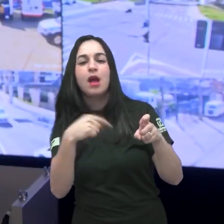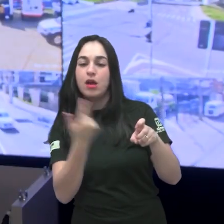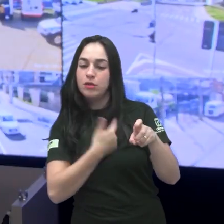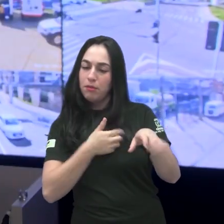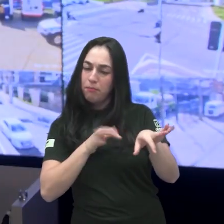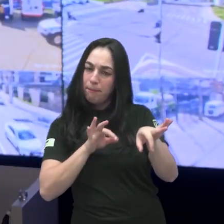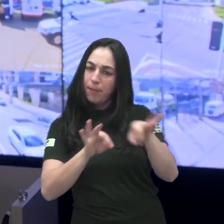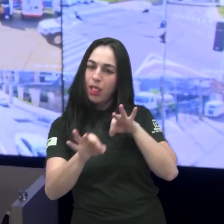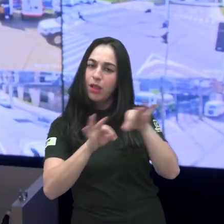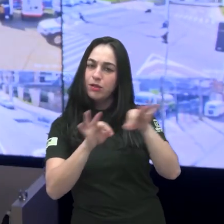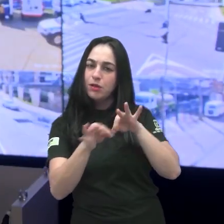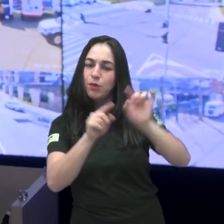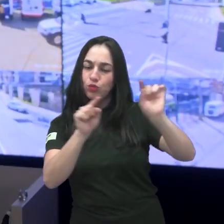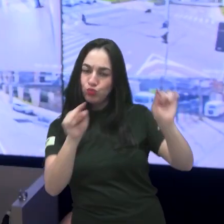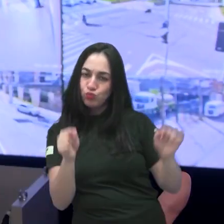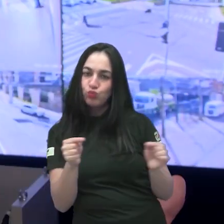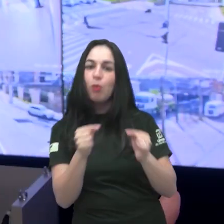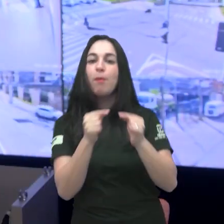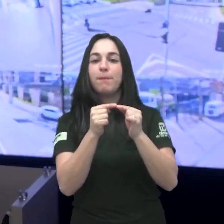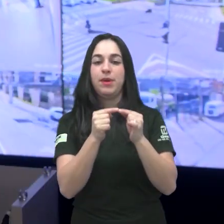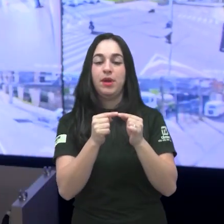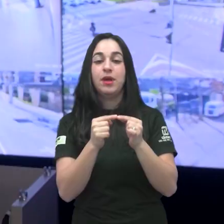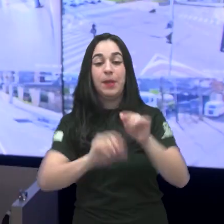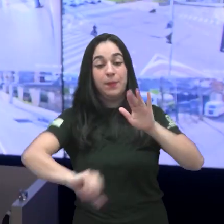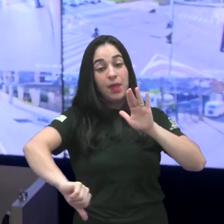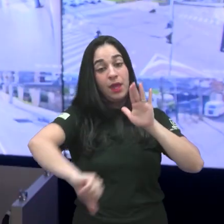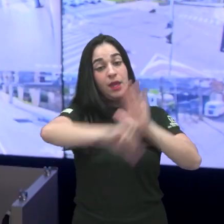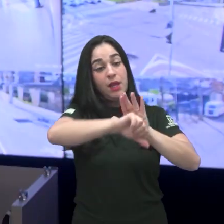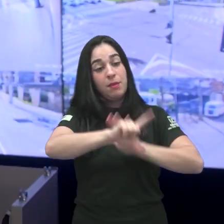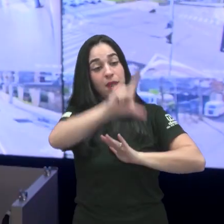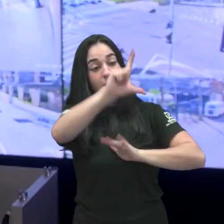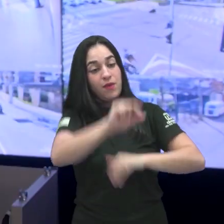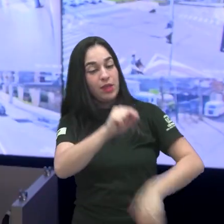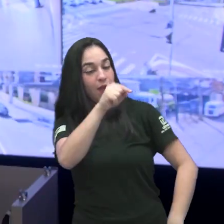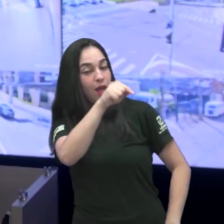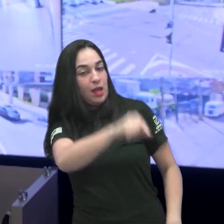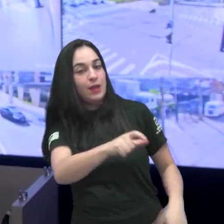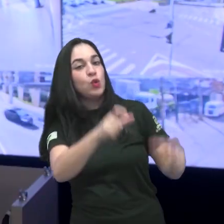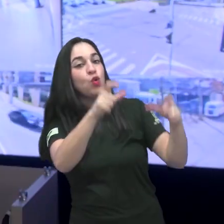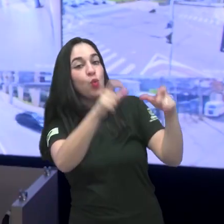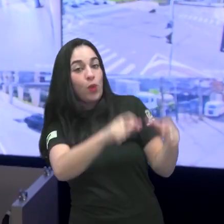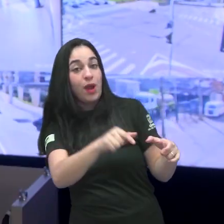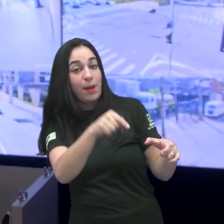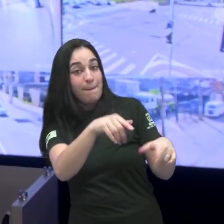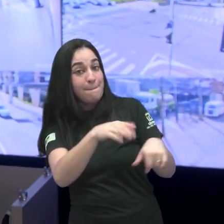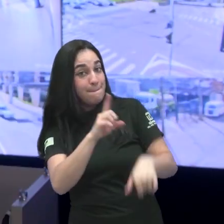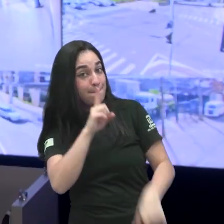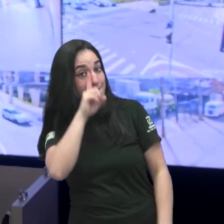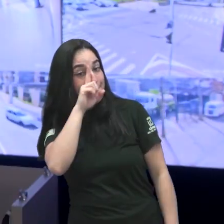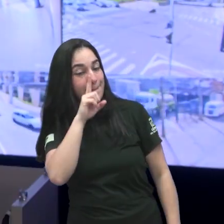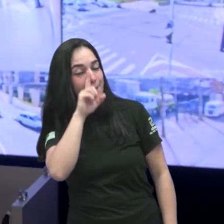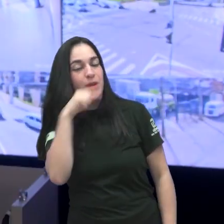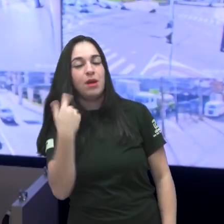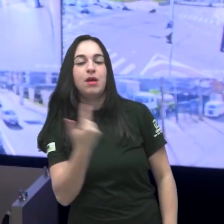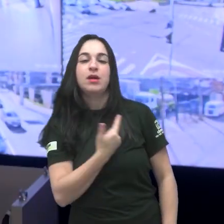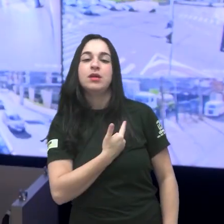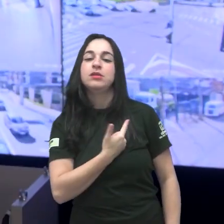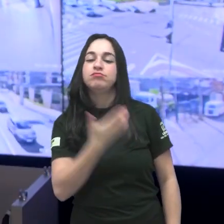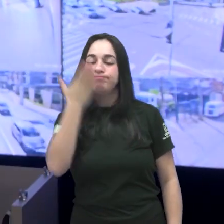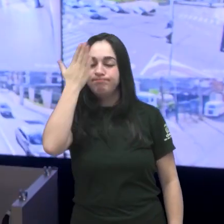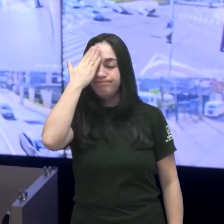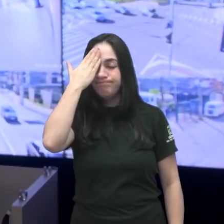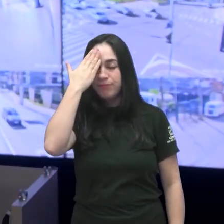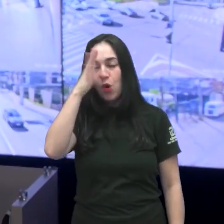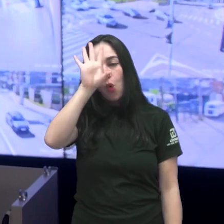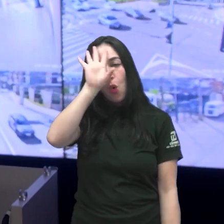feita, a gente consegue ter certeza que o nosso planejamento feito está indo de encontro a esse mapeamento para diminuir os índices criminais naquele determinado local,